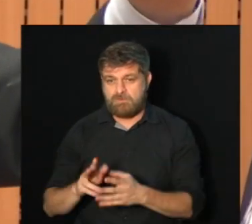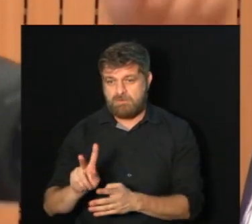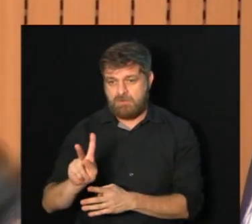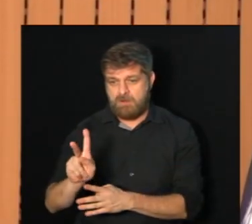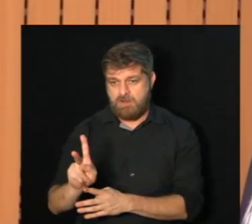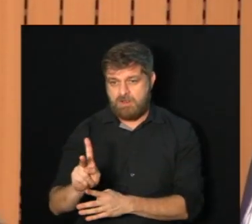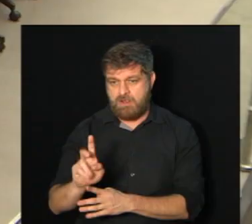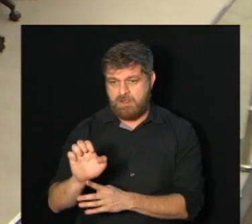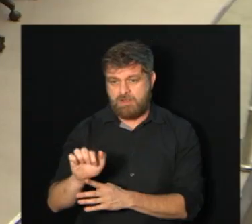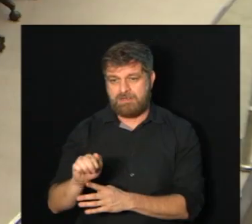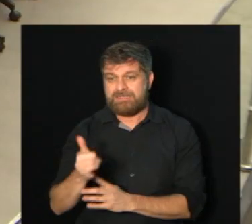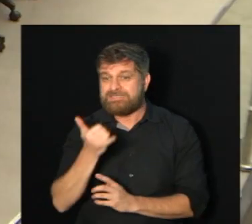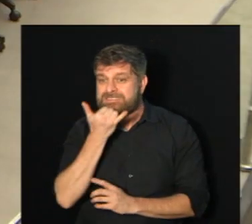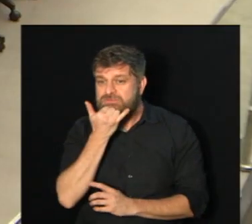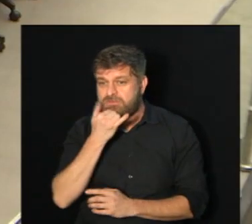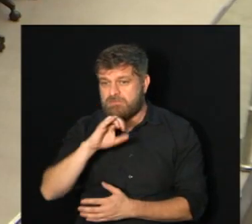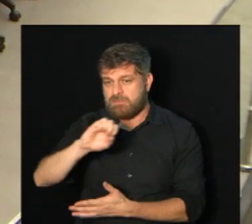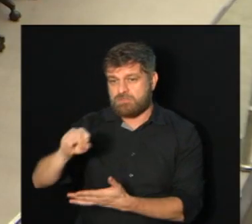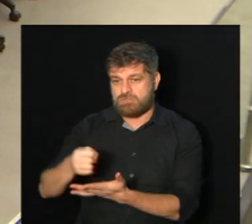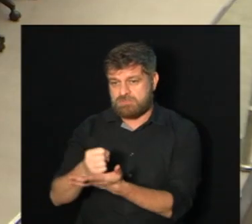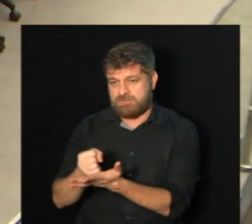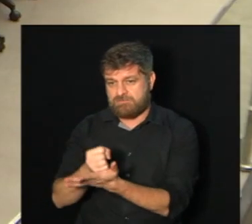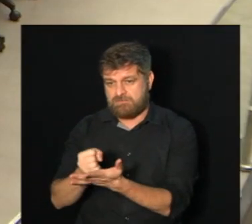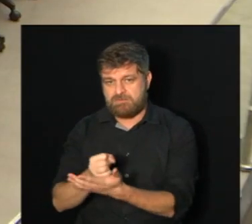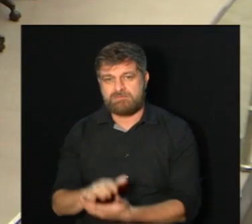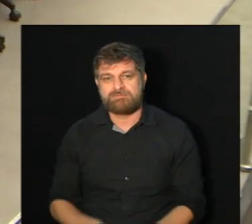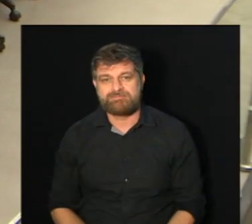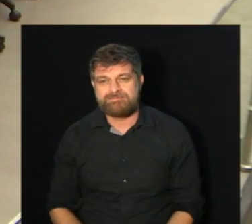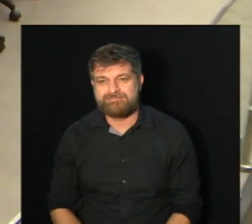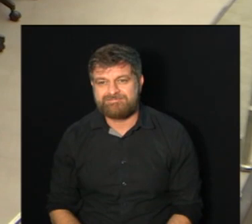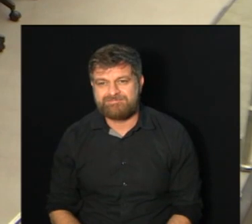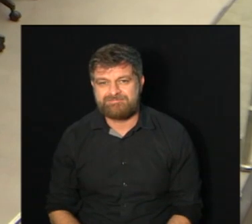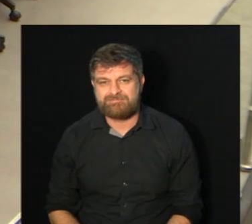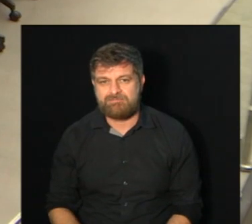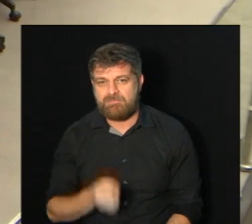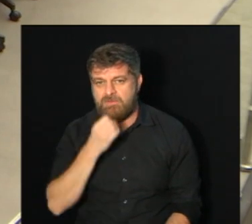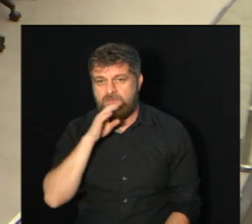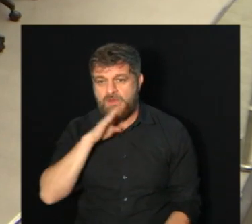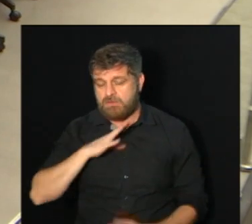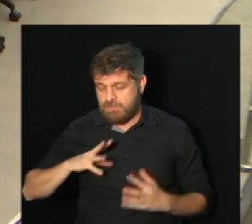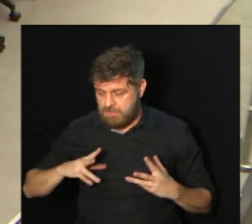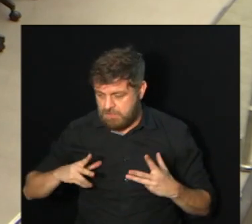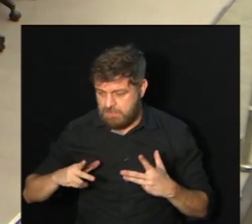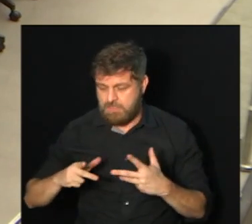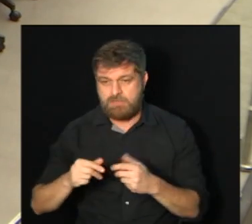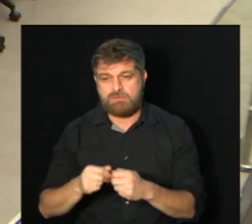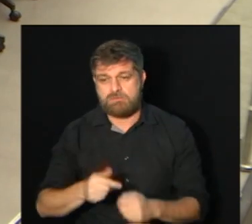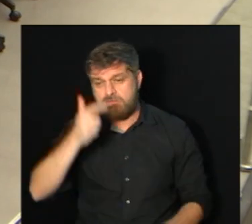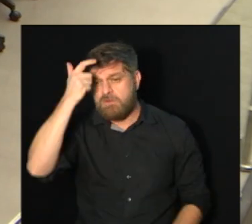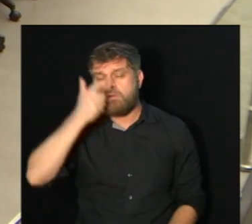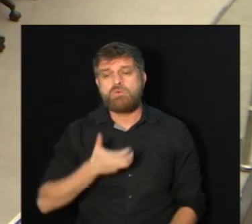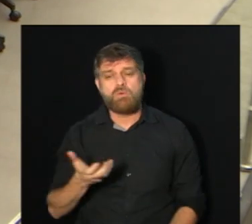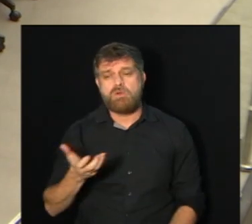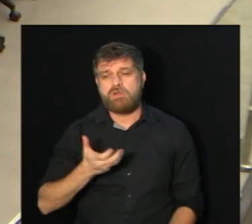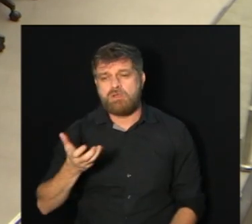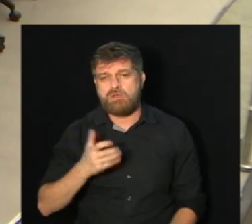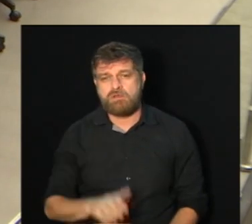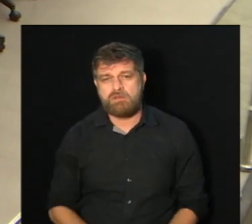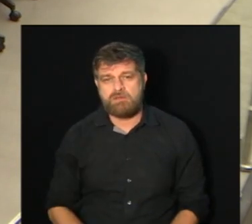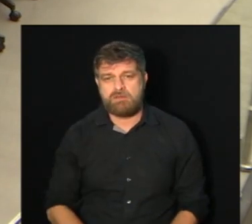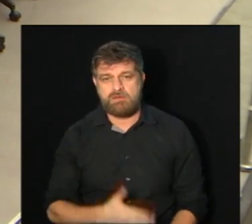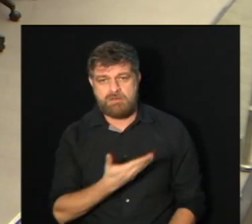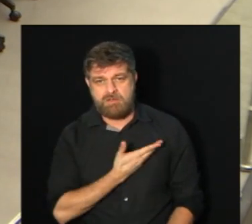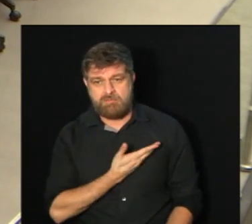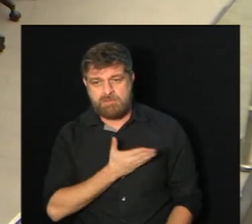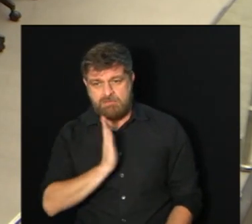Farmácia, perdão. Ok, boa tarde a todos. Satisfação nossa estar aqui. E eu queria, então, acho que os nossos colegas já deram